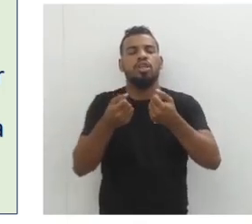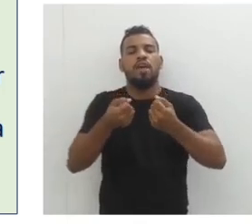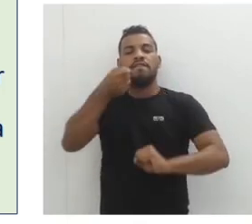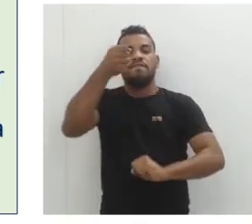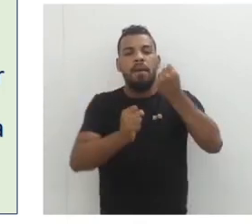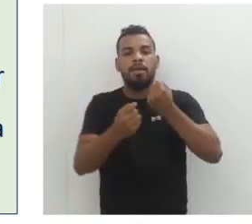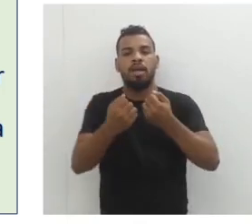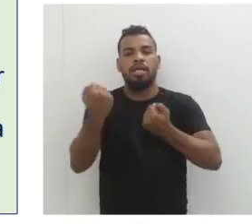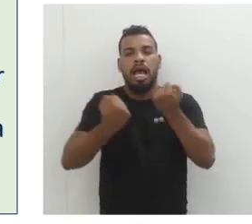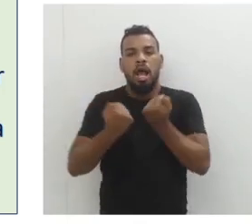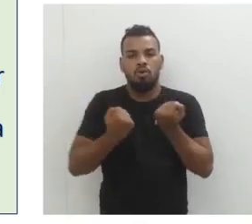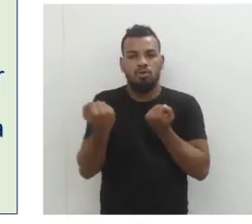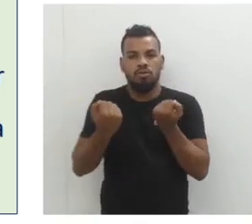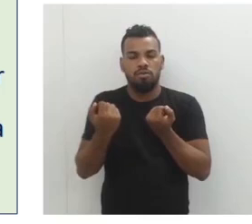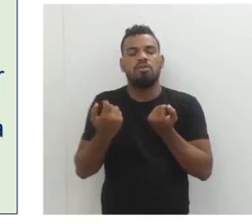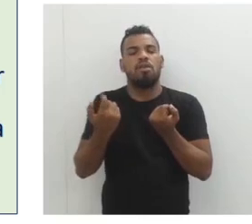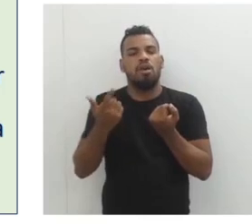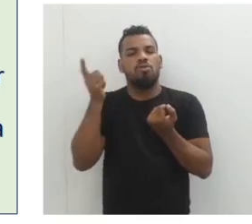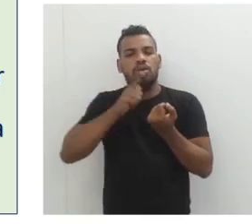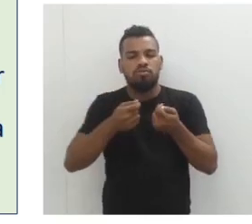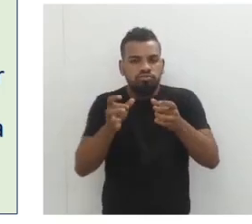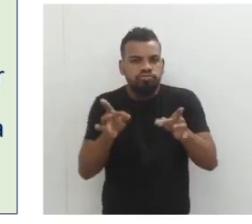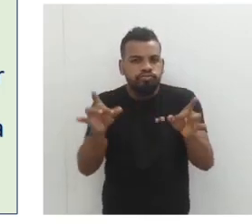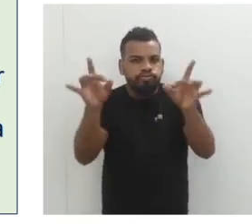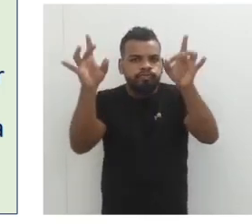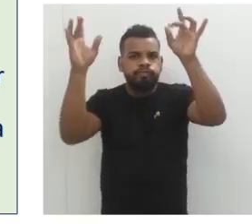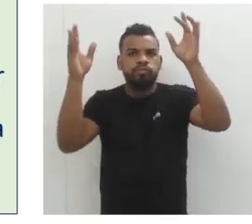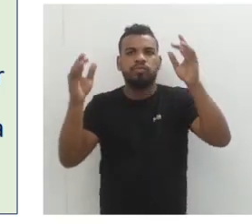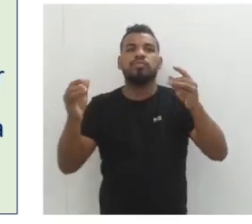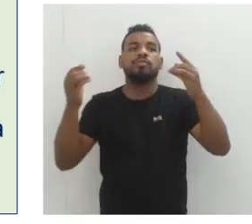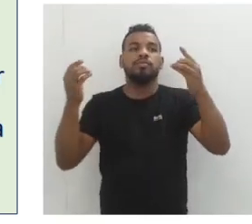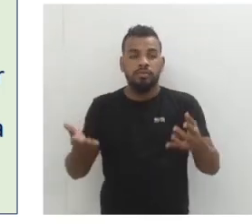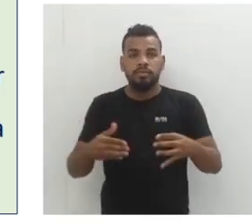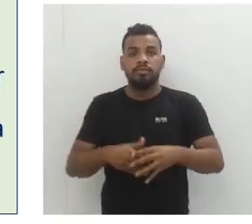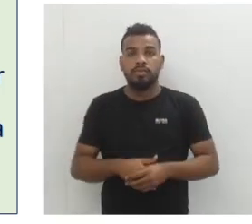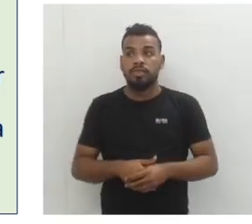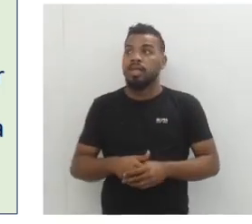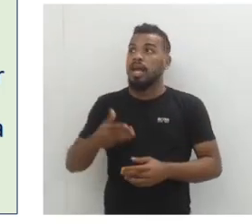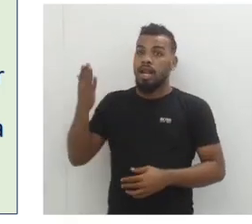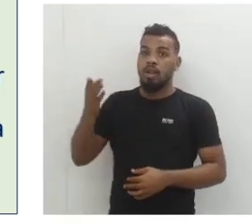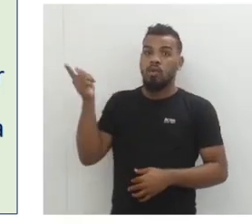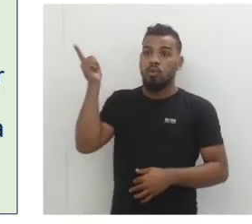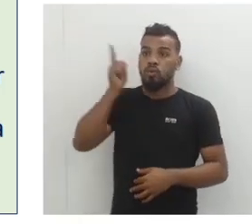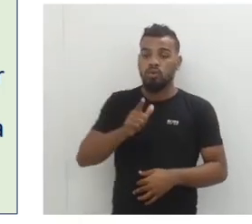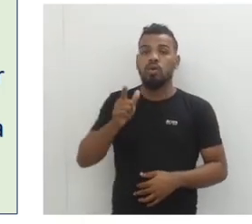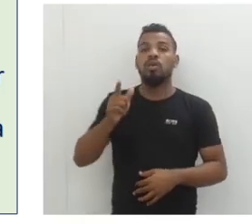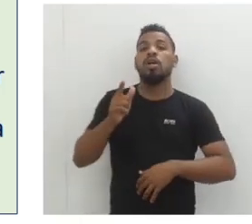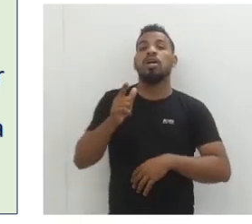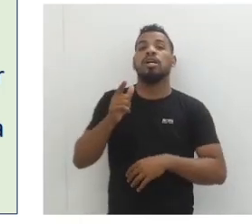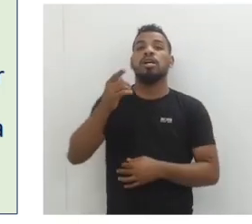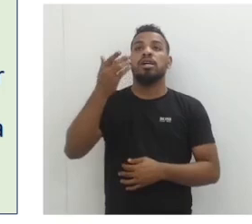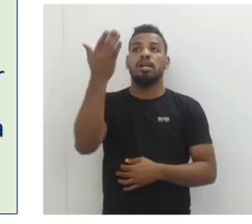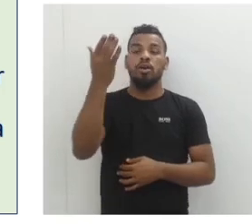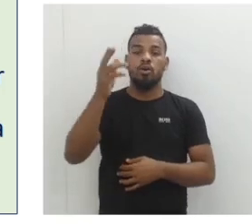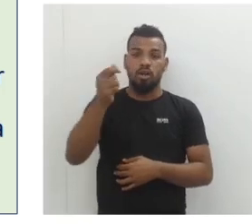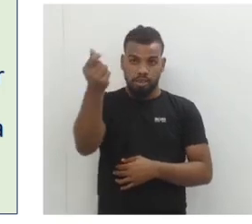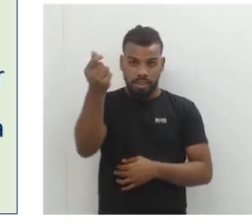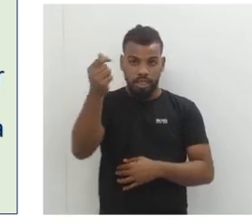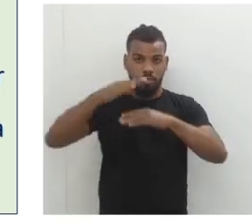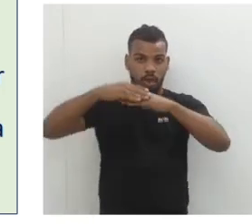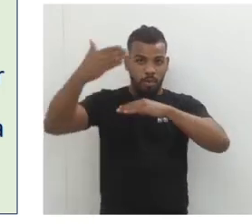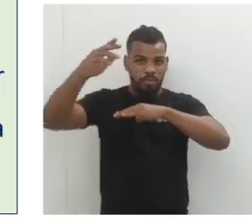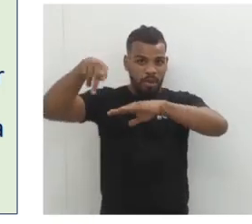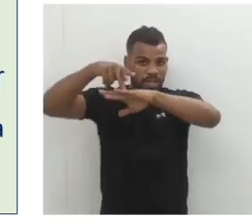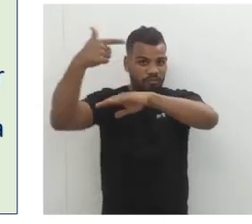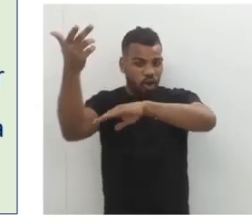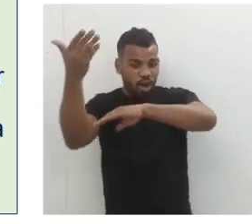de Vargas, Juscelino Kubitschek se utilizou do capital estrangeiro para bater as suas metas.